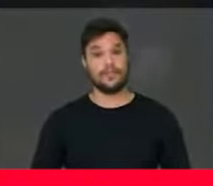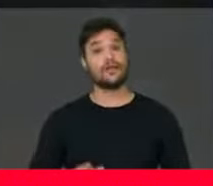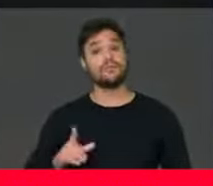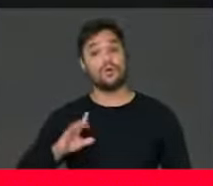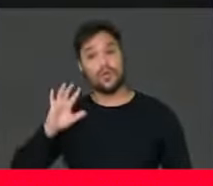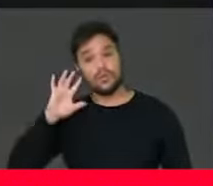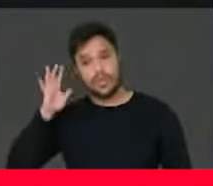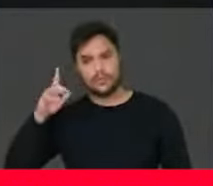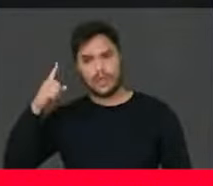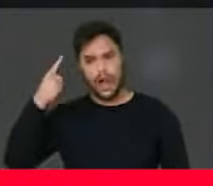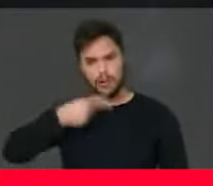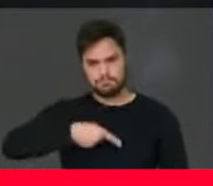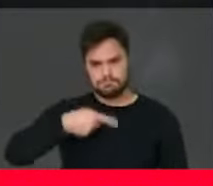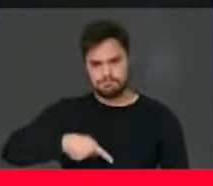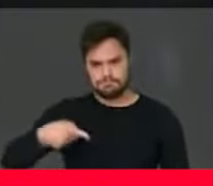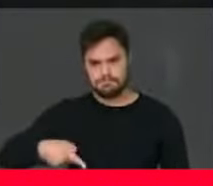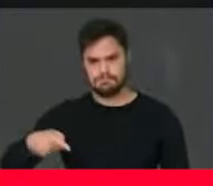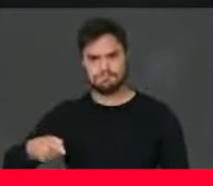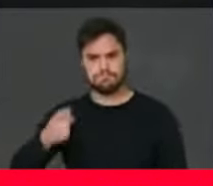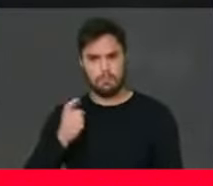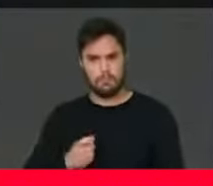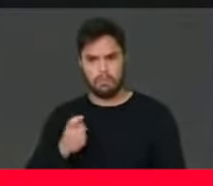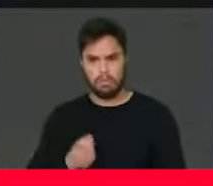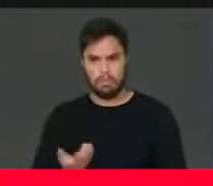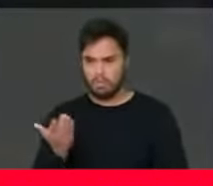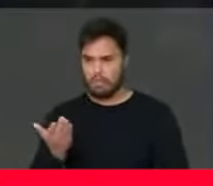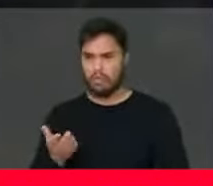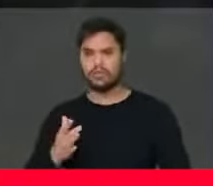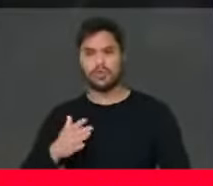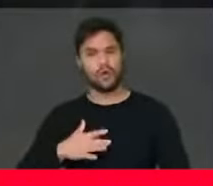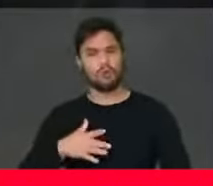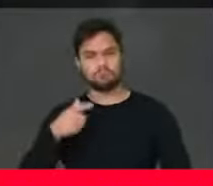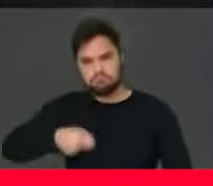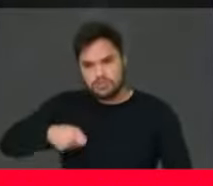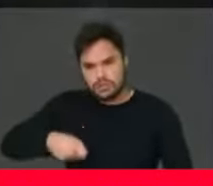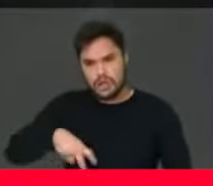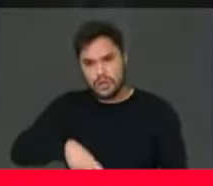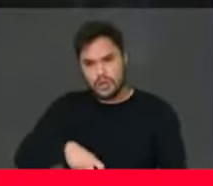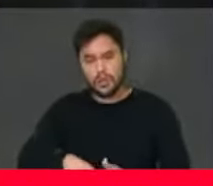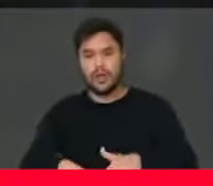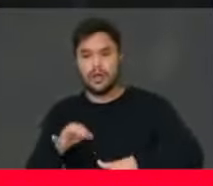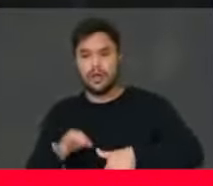Por ordem autoritária e tirânica do ditador e torturador Alexandre de Moraes. Obrigado, senhor presidente.